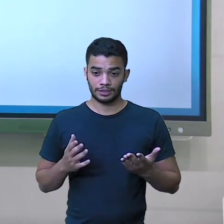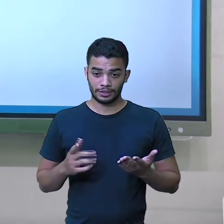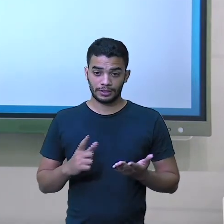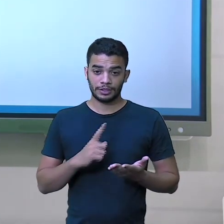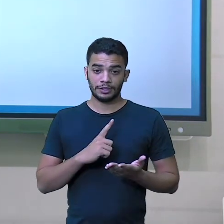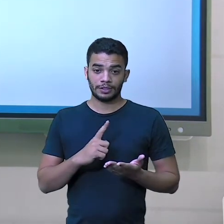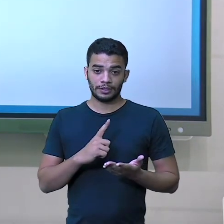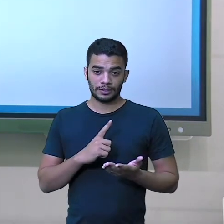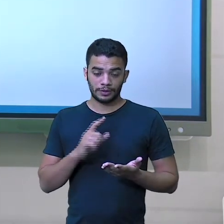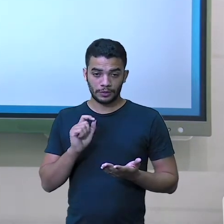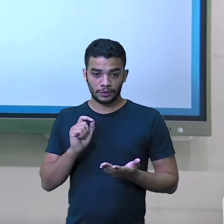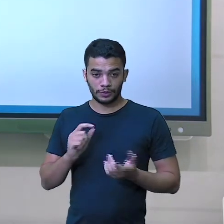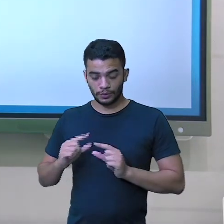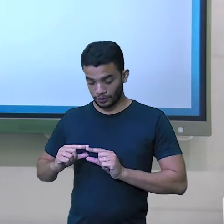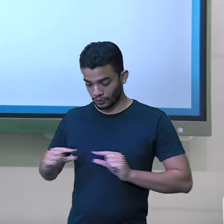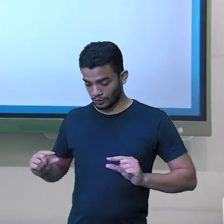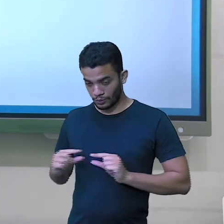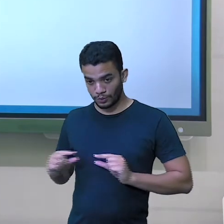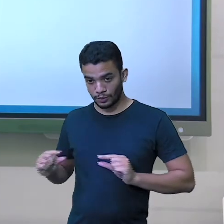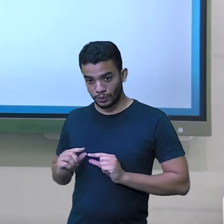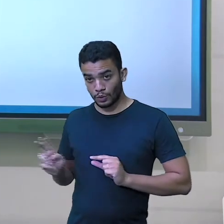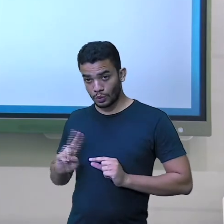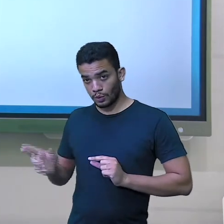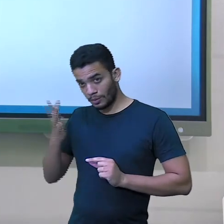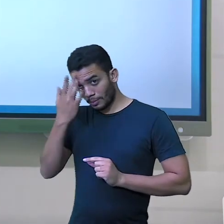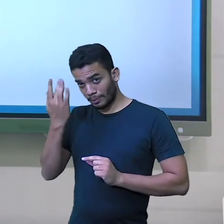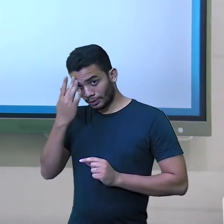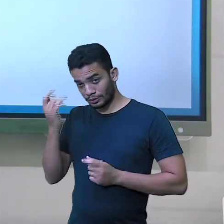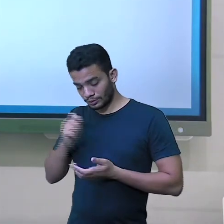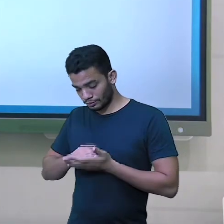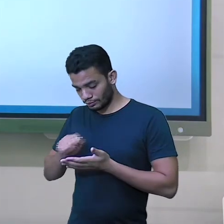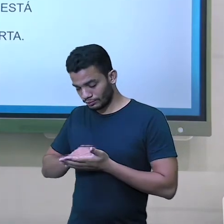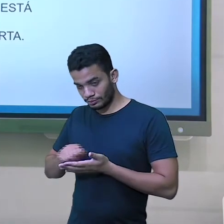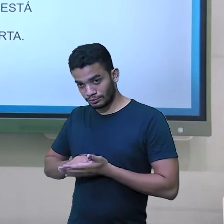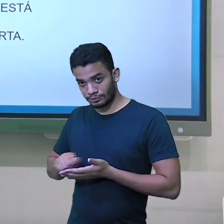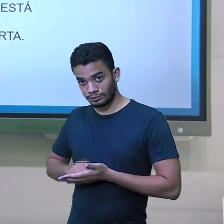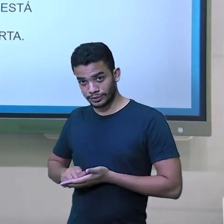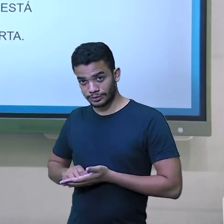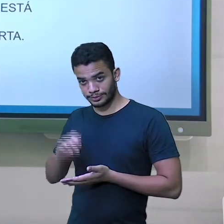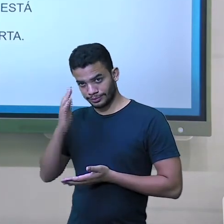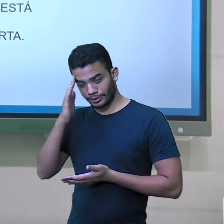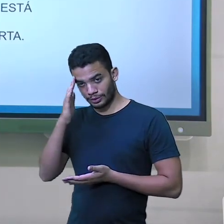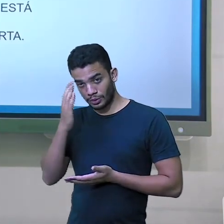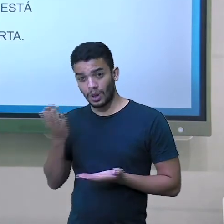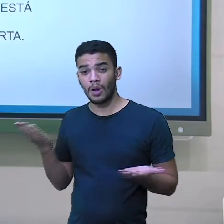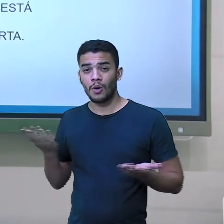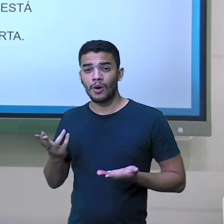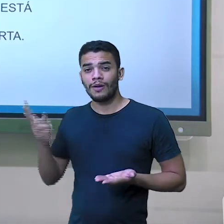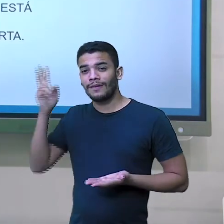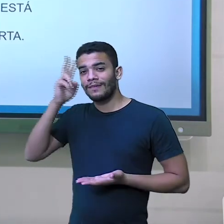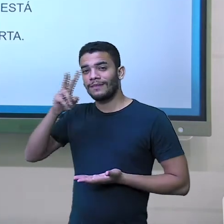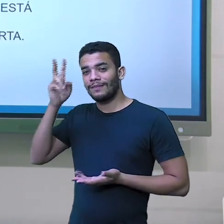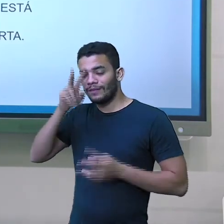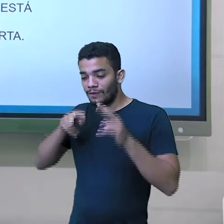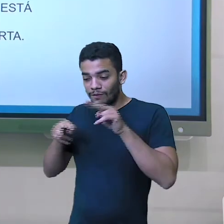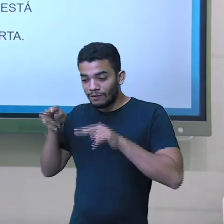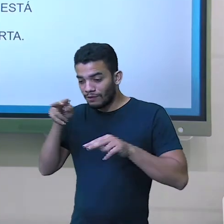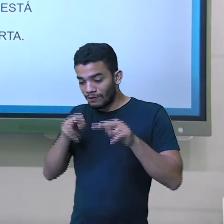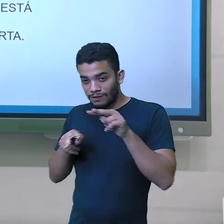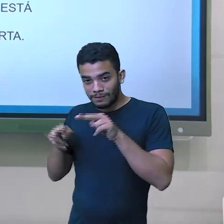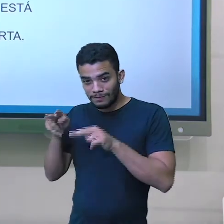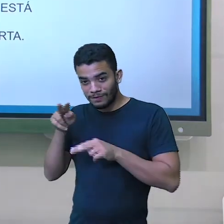tenha o nome. Agora, vamos relembrar o que vimos até aqui? O que é uma